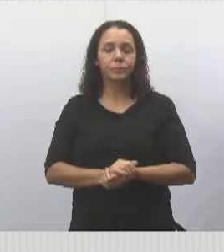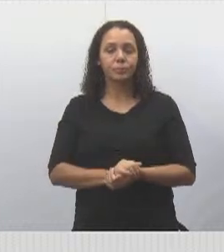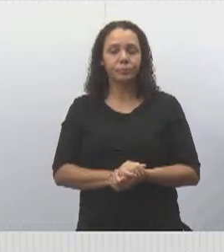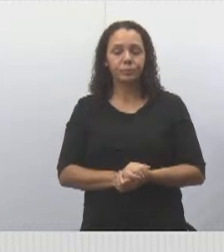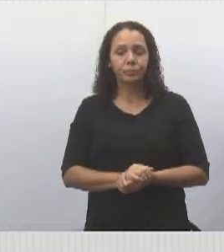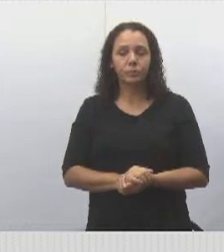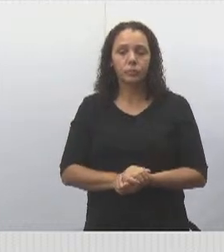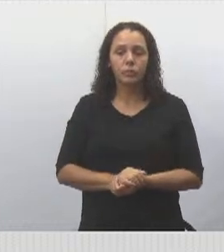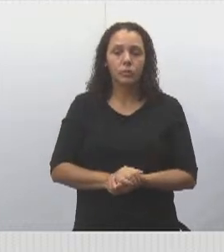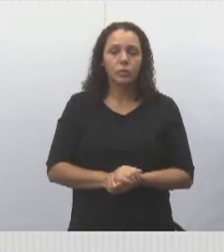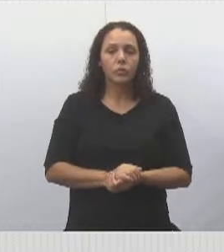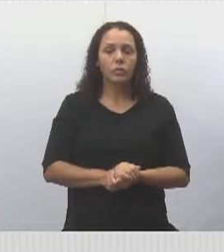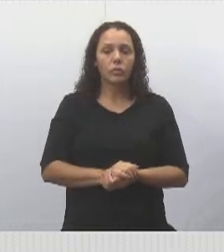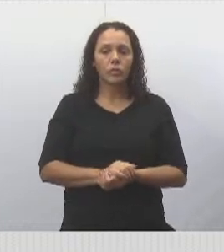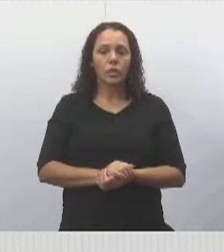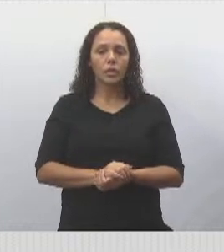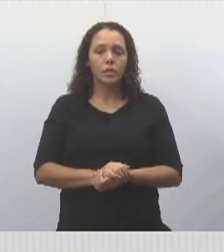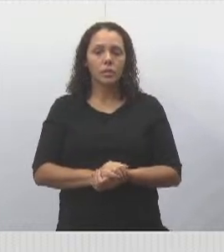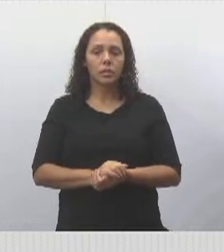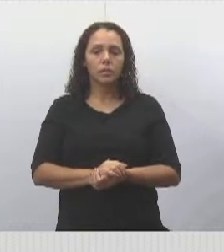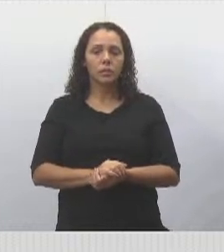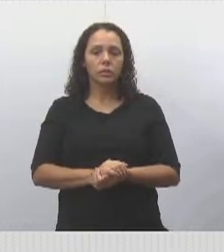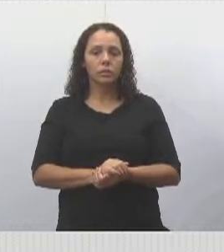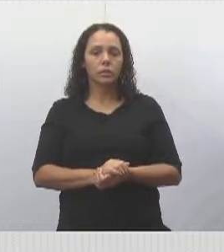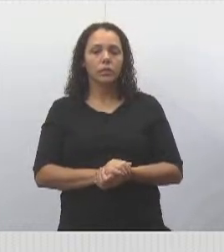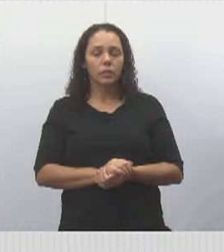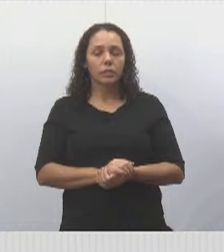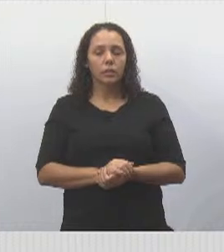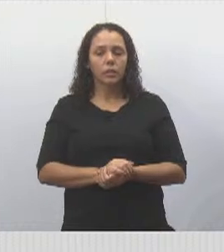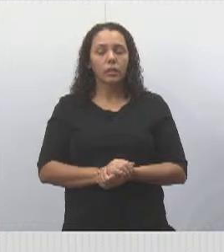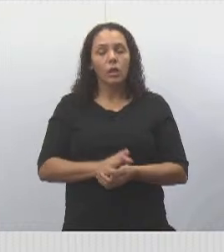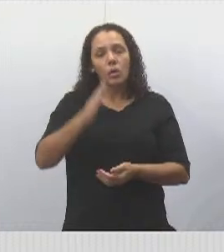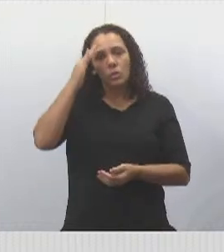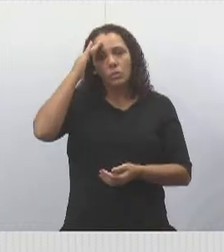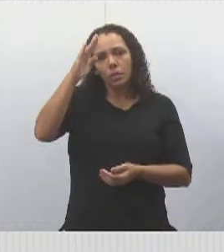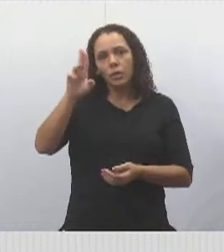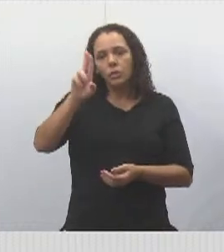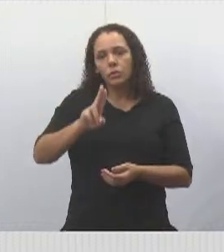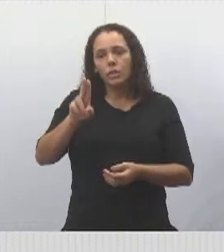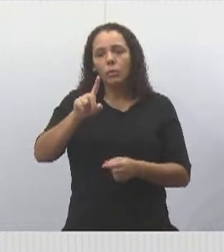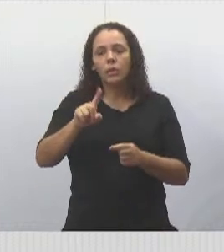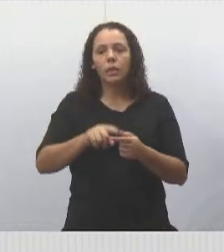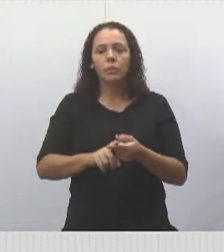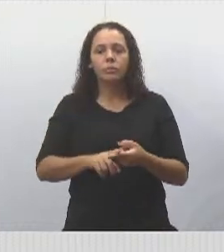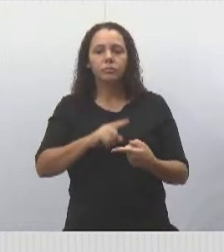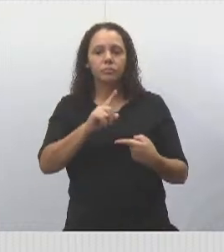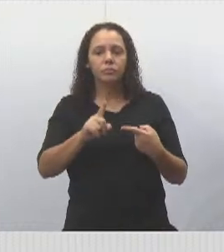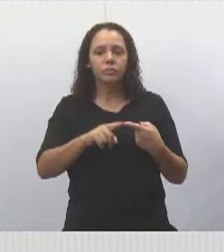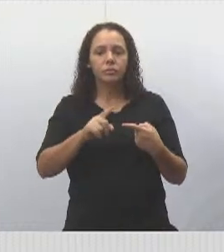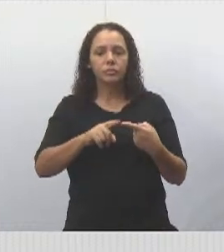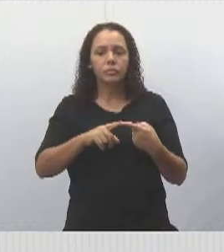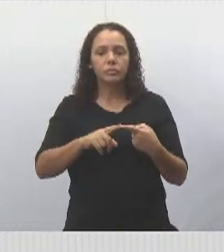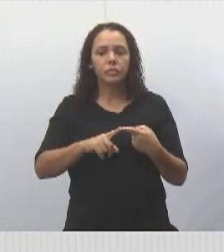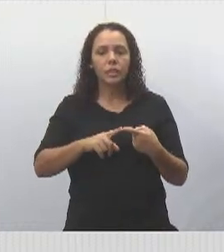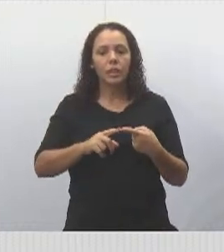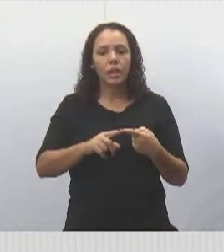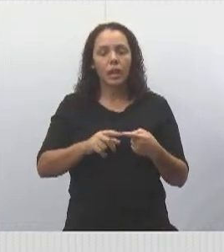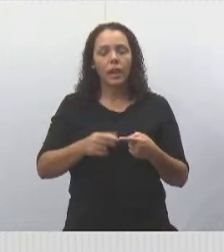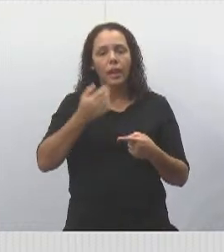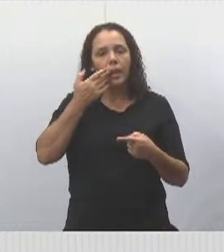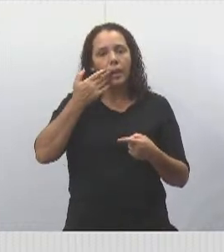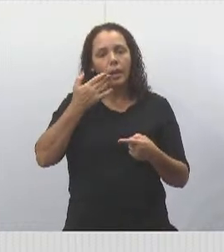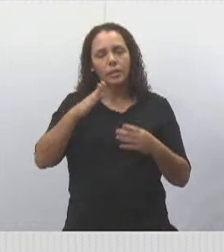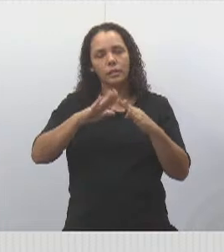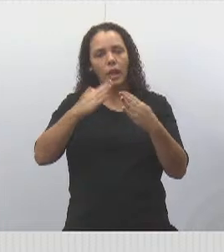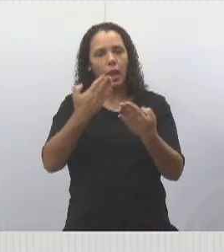380 mil. Pode passar. As principais ações a creche 1º de Maio, né, as construções, a creche